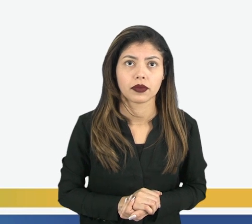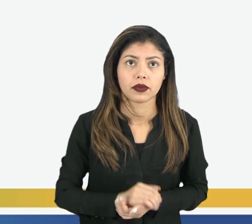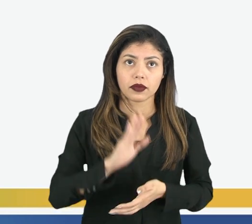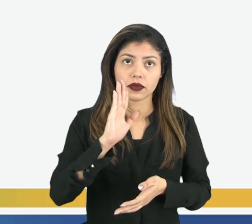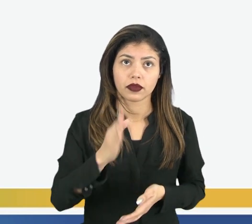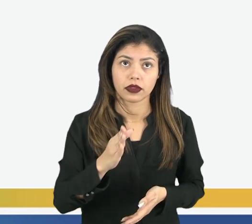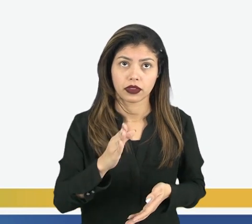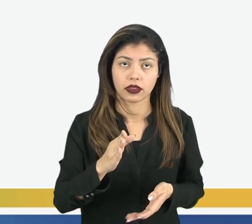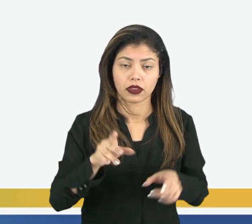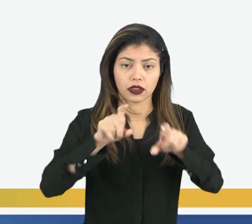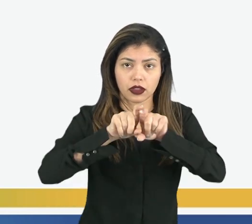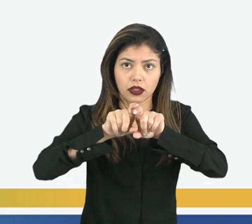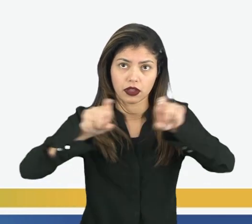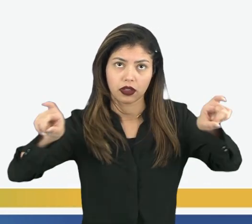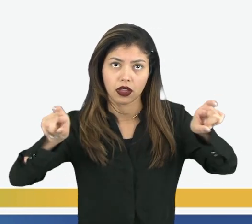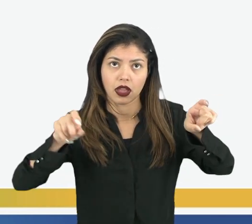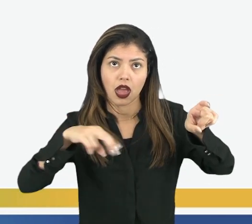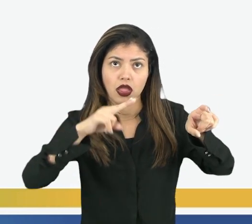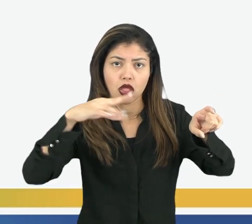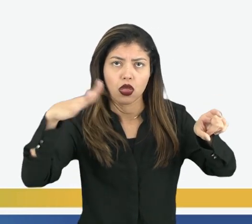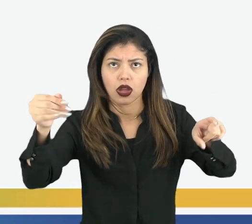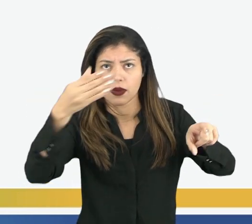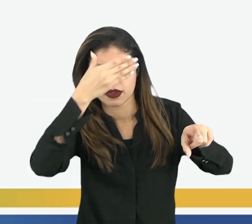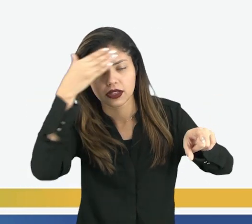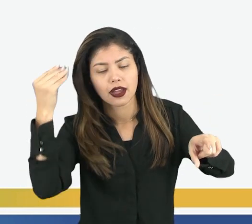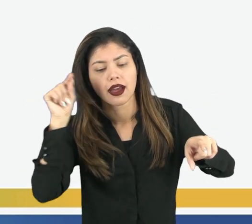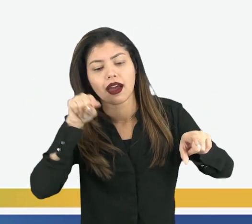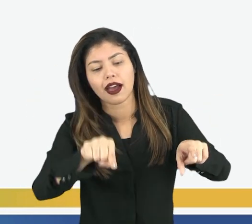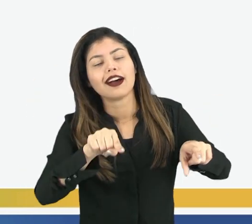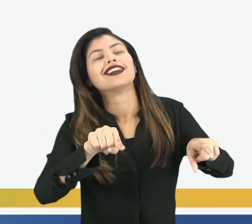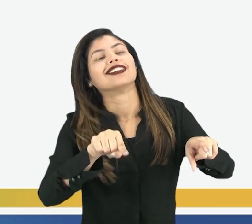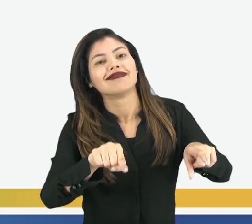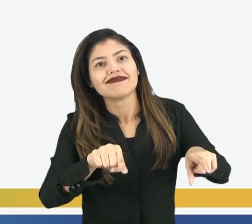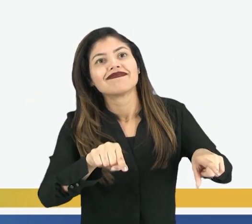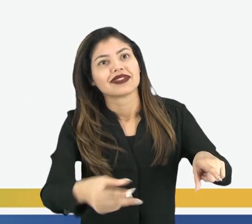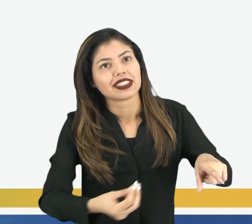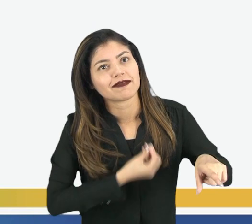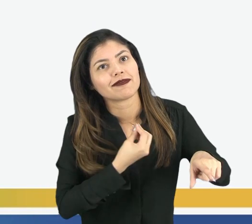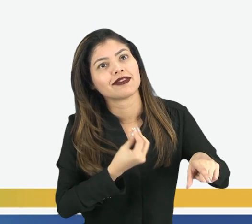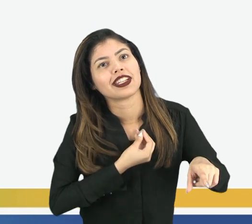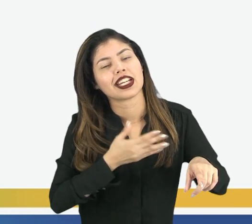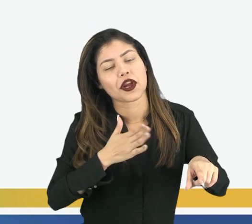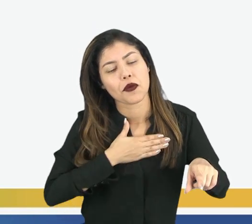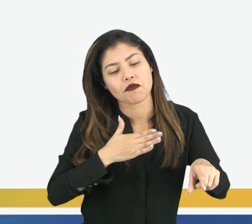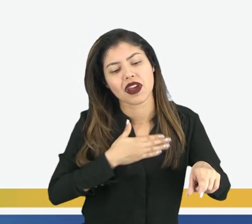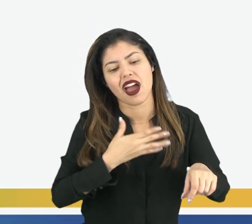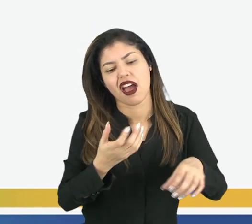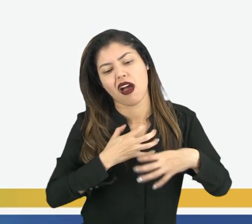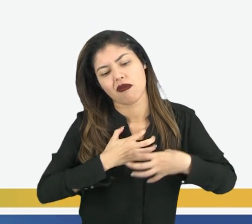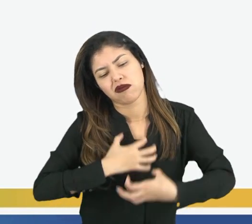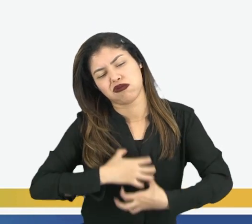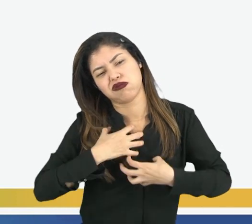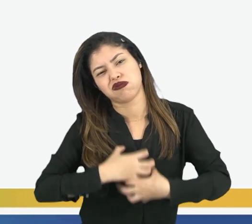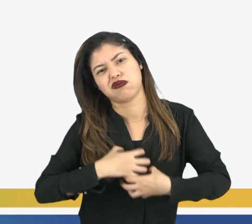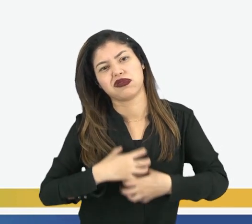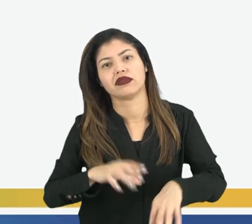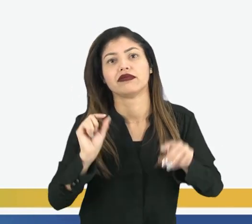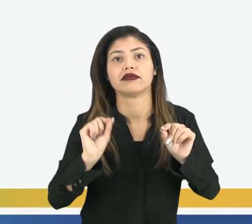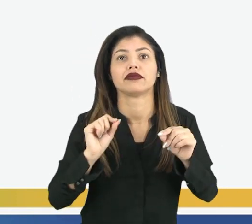Já esses versos, nunca me esquecerei desse acontecimento na vida de minhas retinas tão